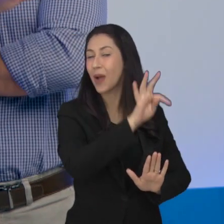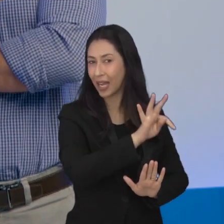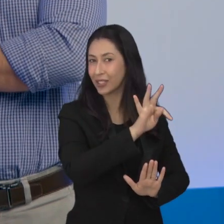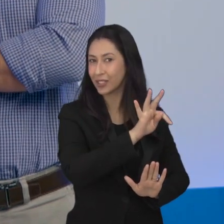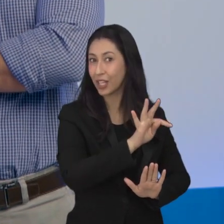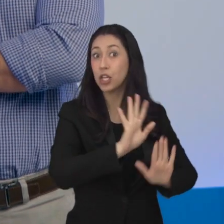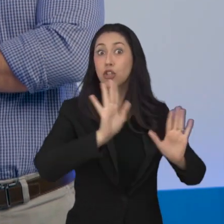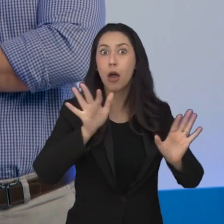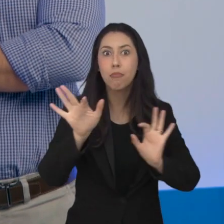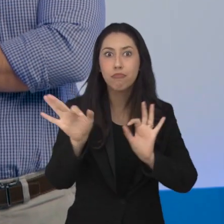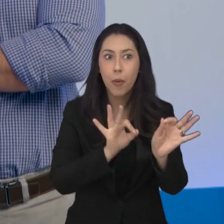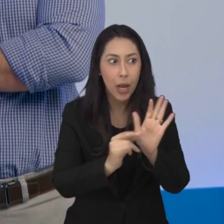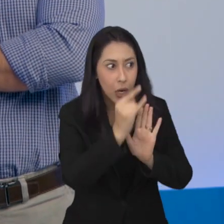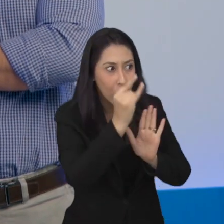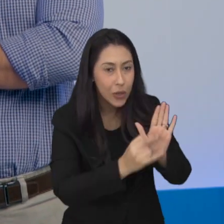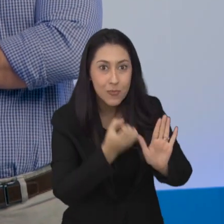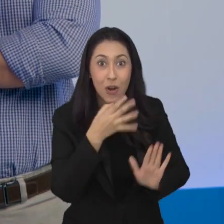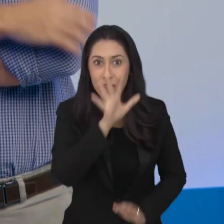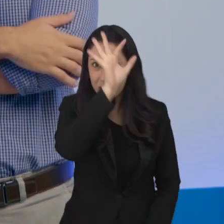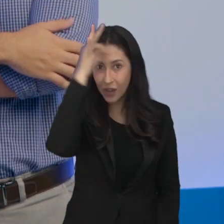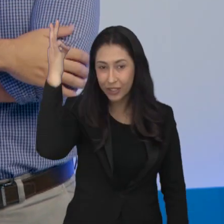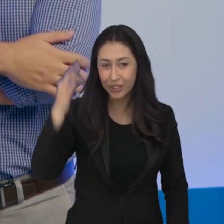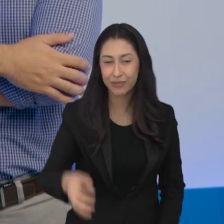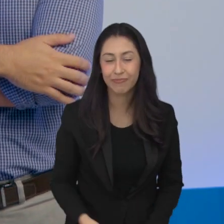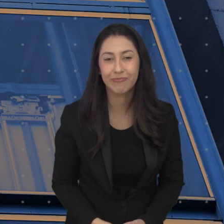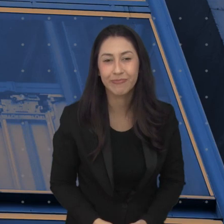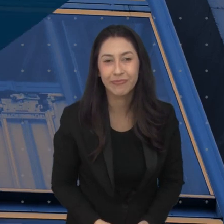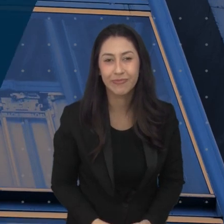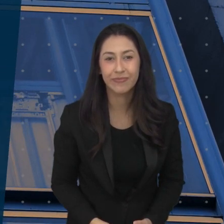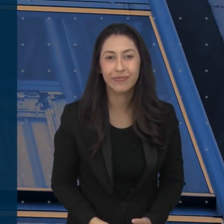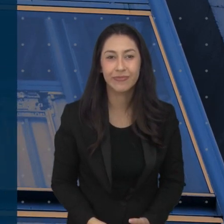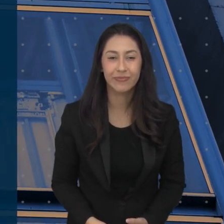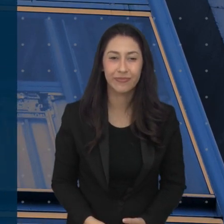cidade. Então, prepara o seu currículo e uma boa sorte.